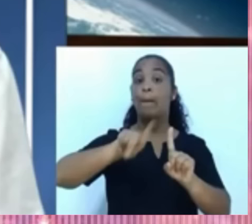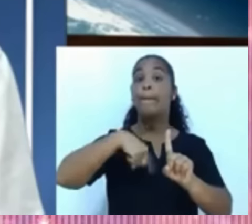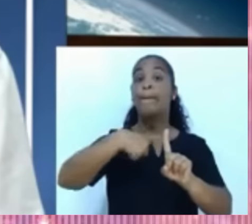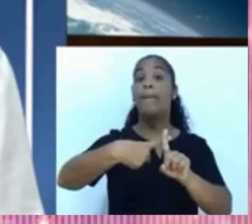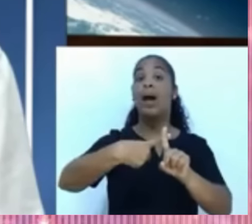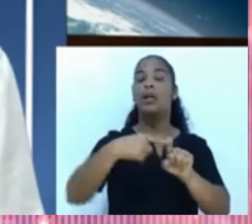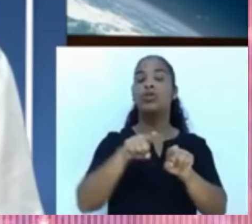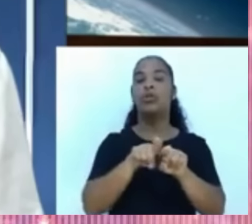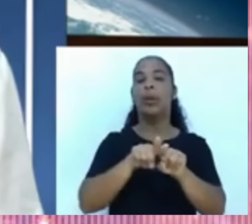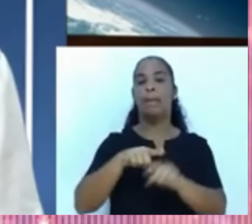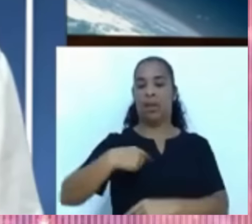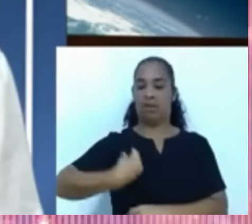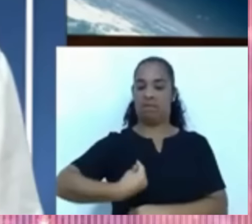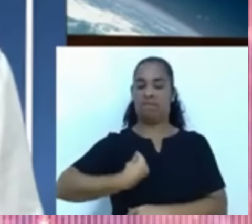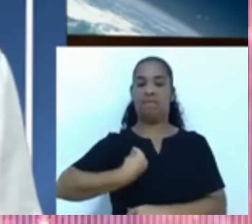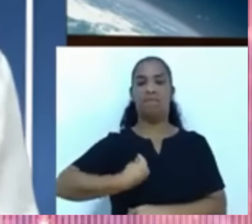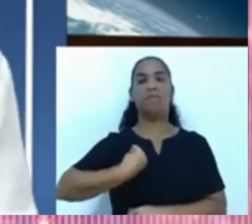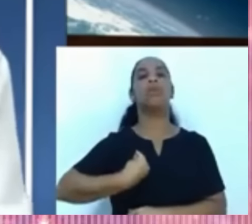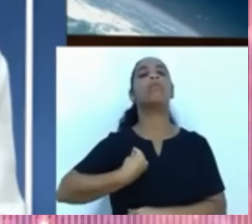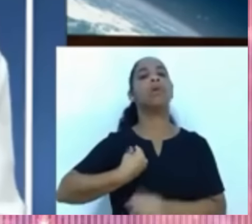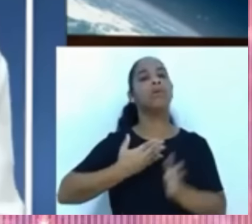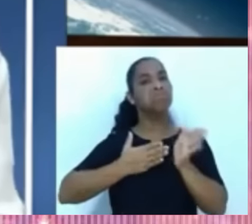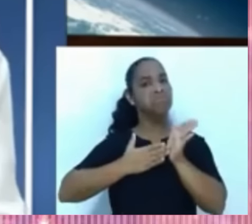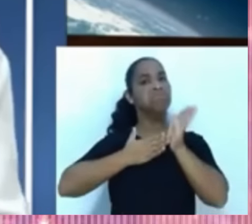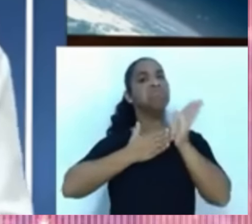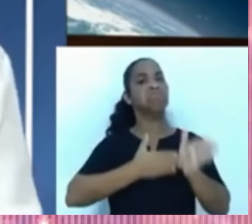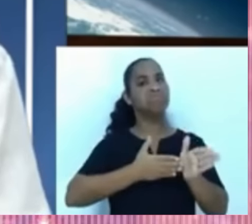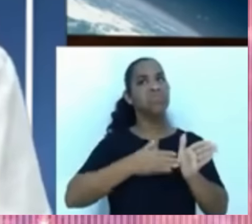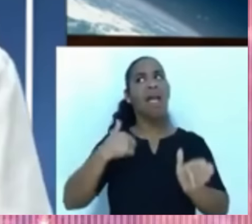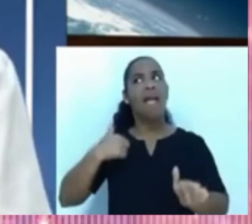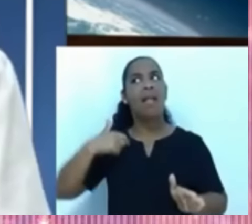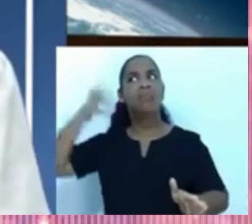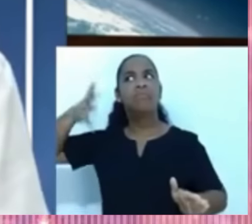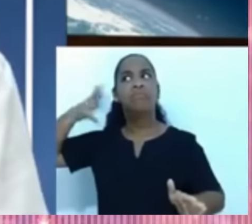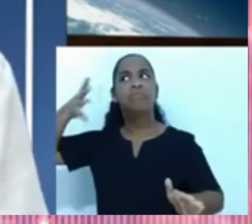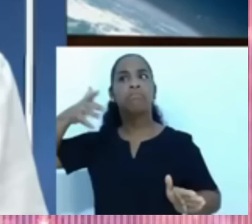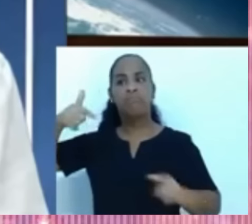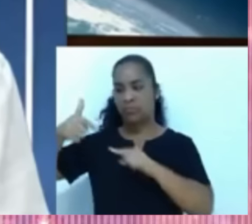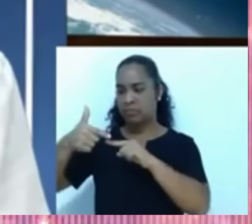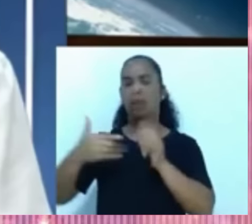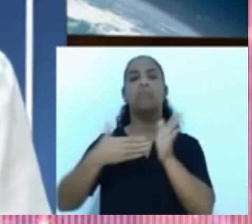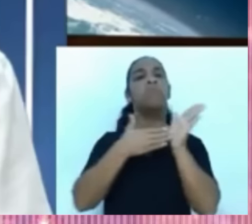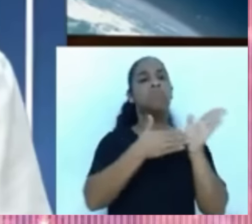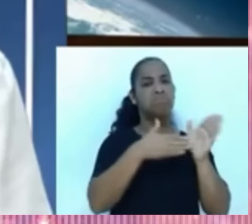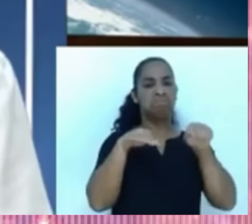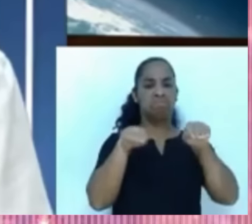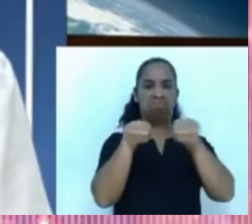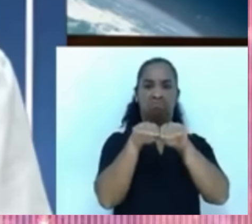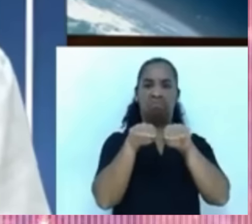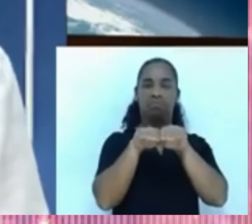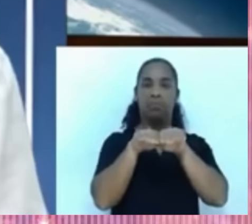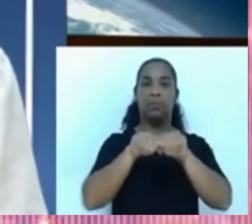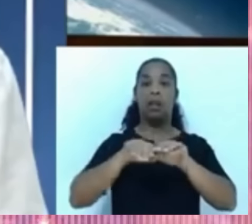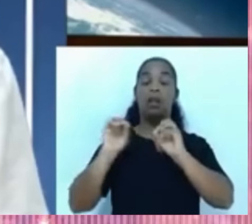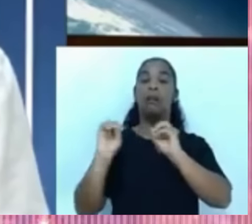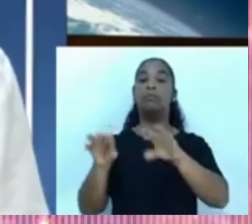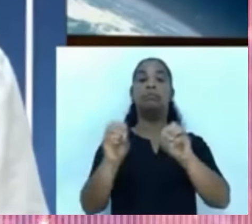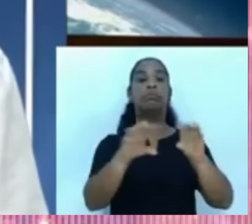vivia exatamente aquilo que falava as suas lições preconizavam a